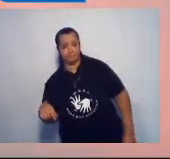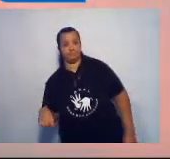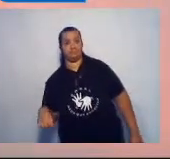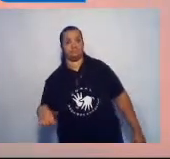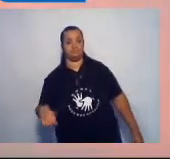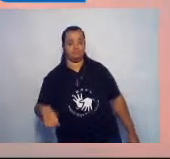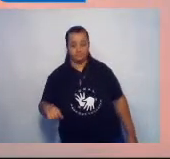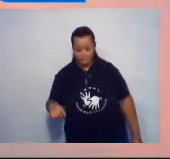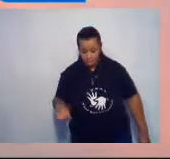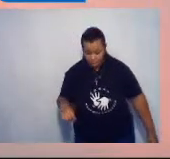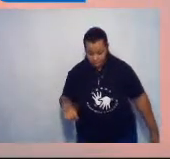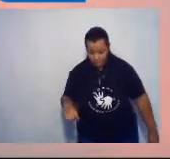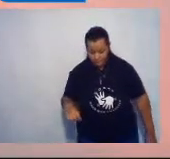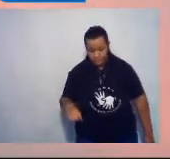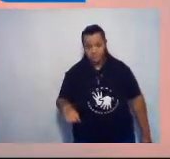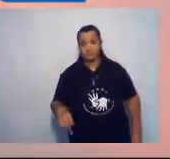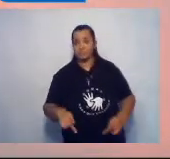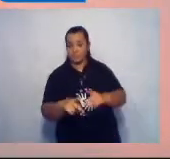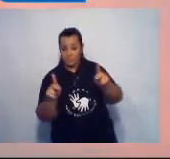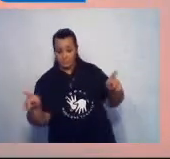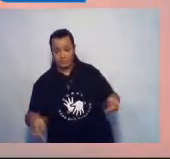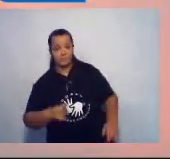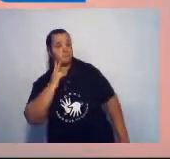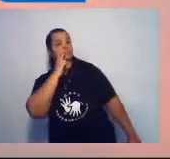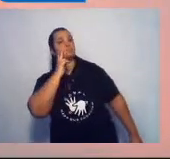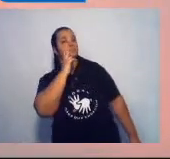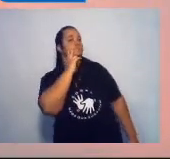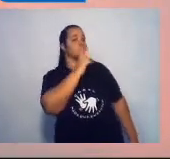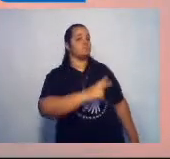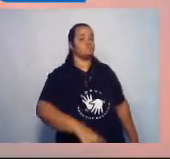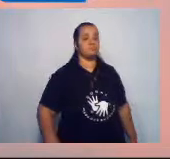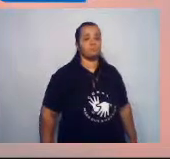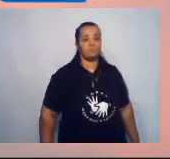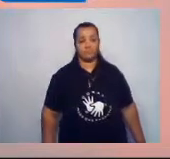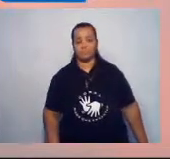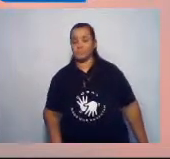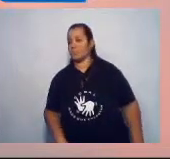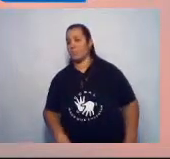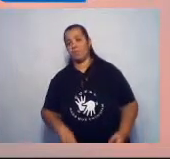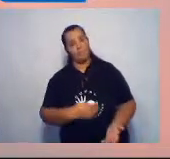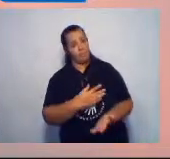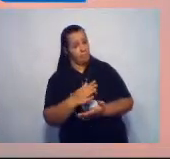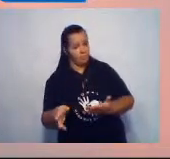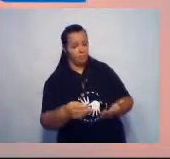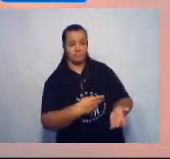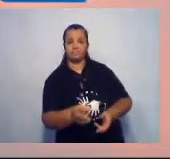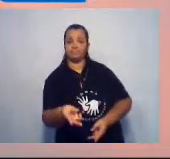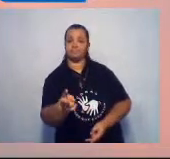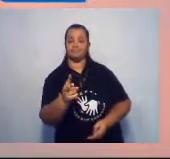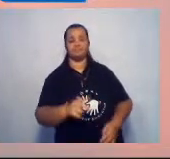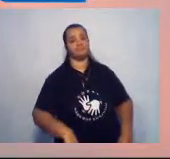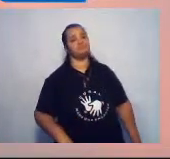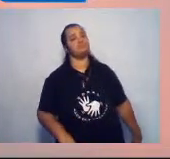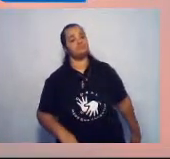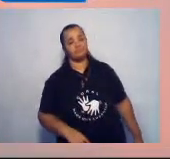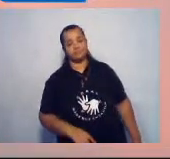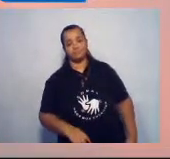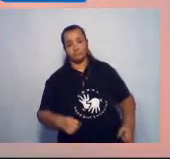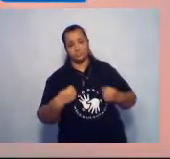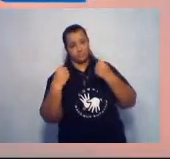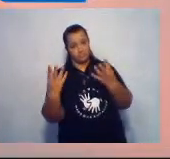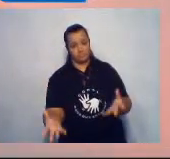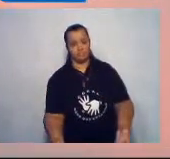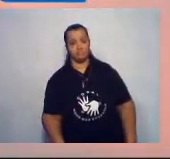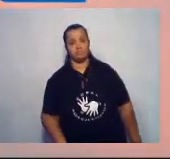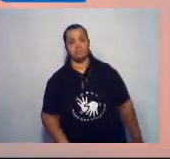e um vinho lá da Bergamo Restaurante e Pizzaria. Continua doando, continua ajudando a gente, vai colocando a hashtag Piracaia